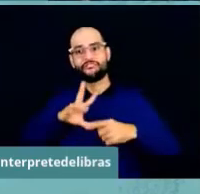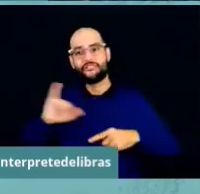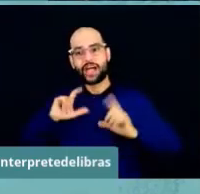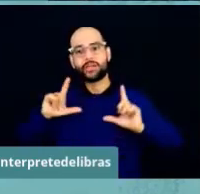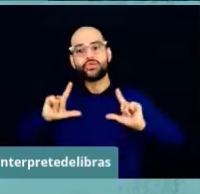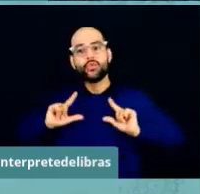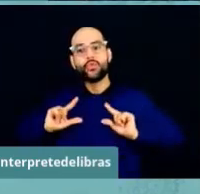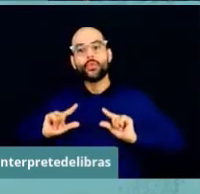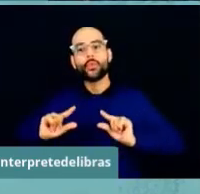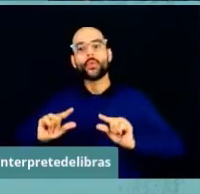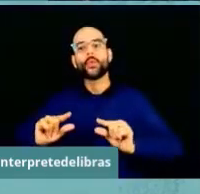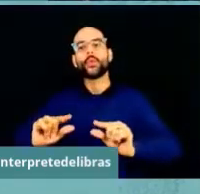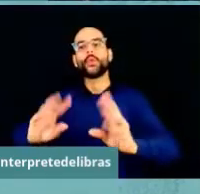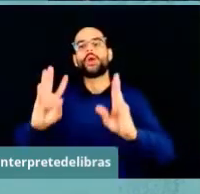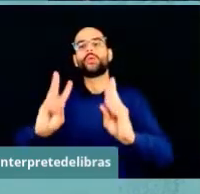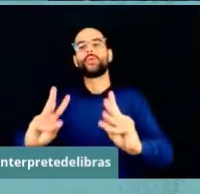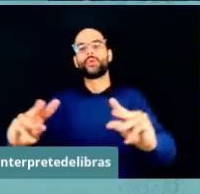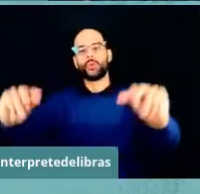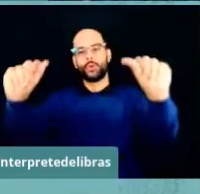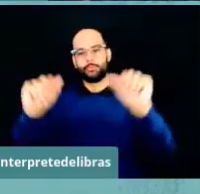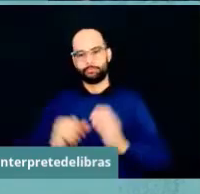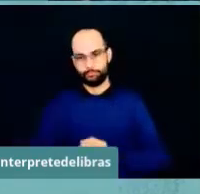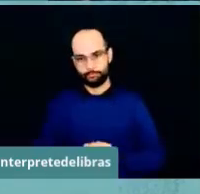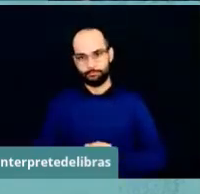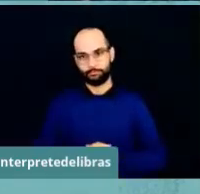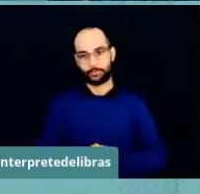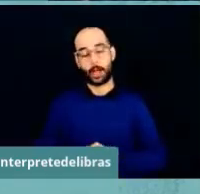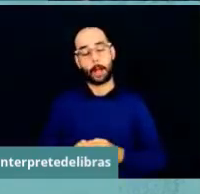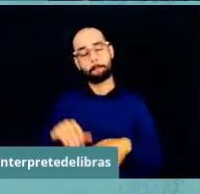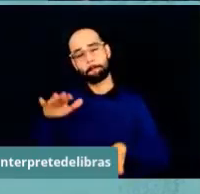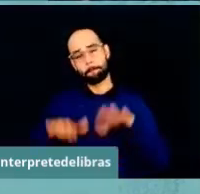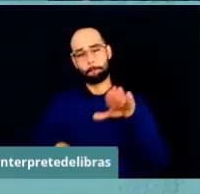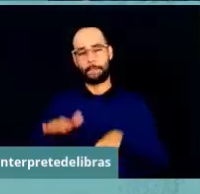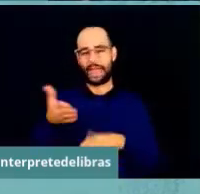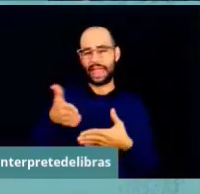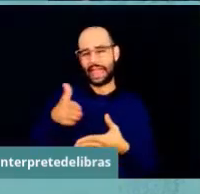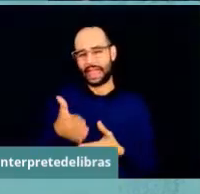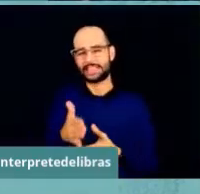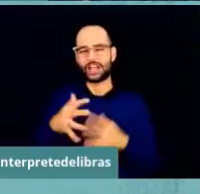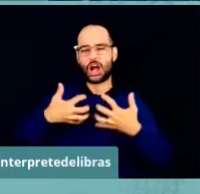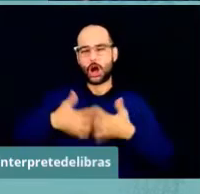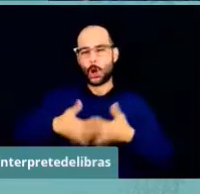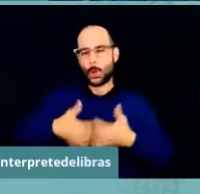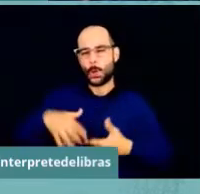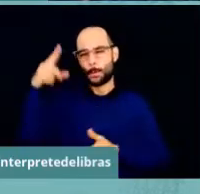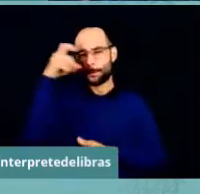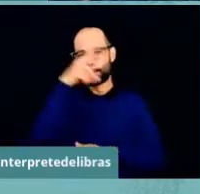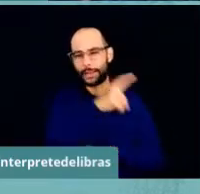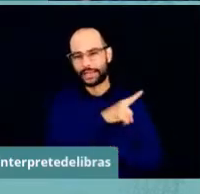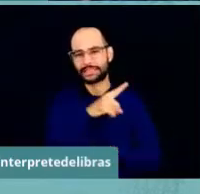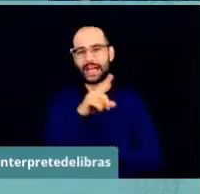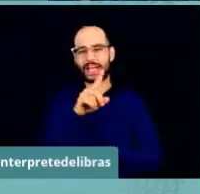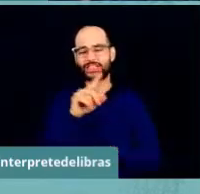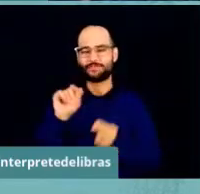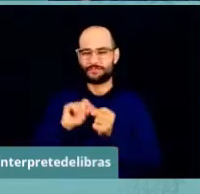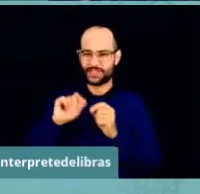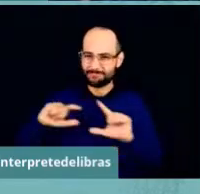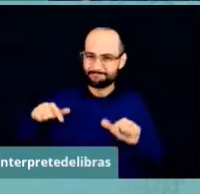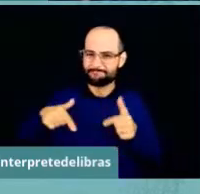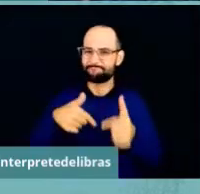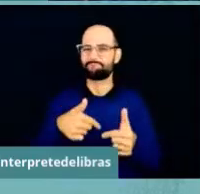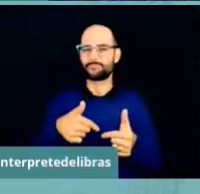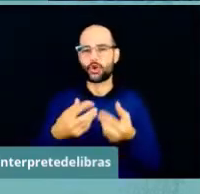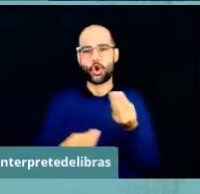tempo. Elas são de média complexidade para atualização, ou seja, se a gente